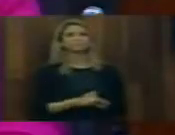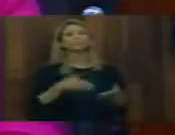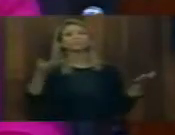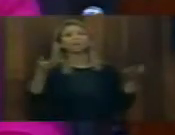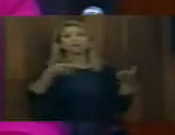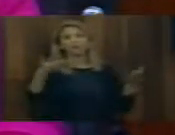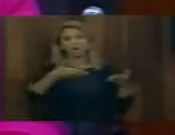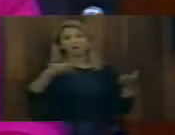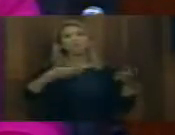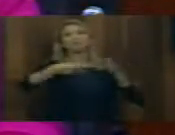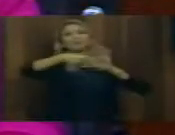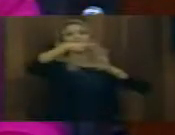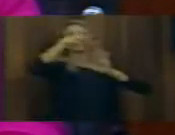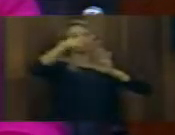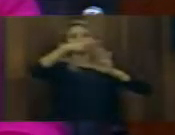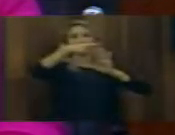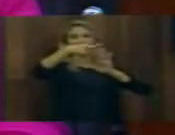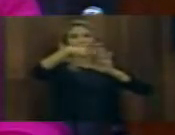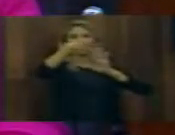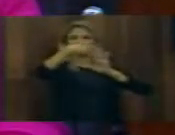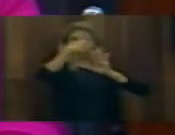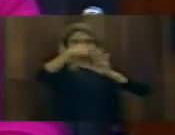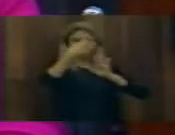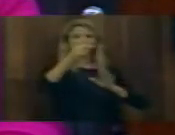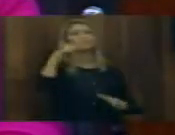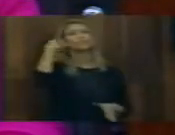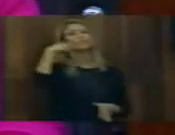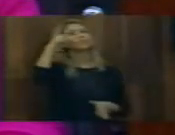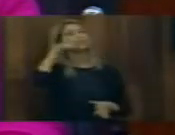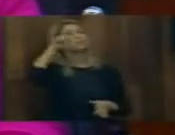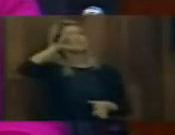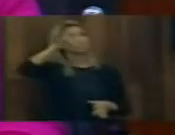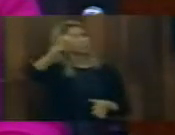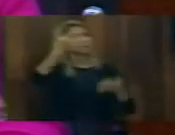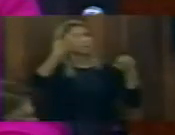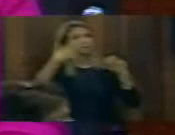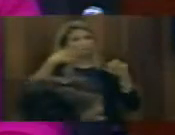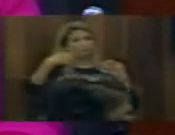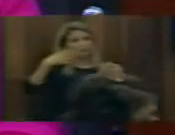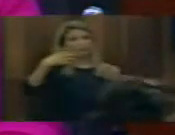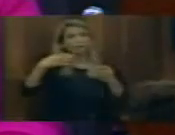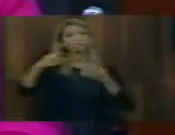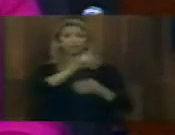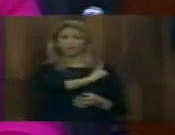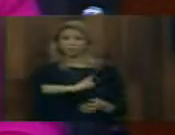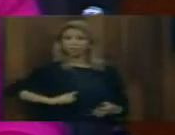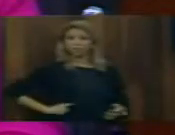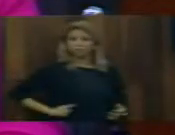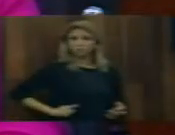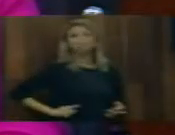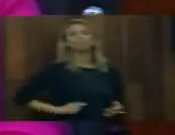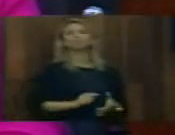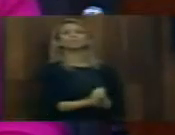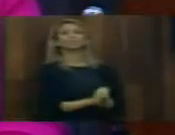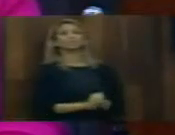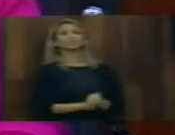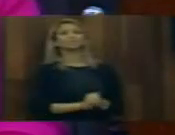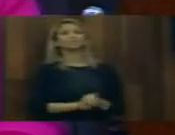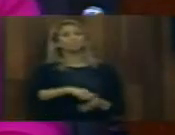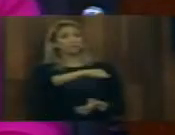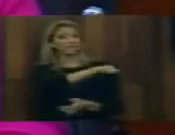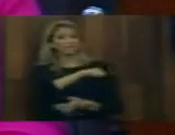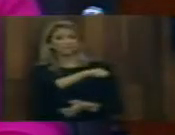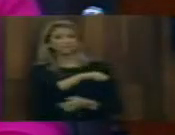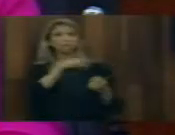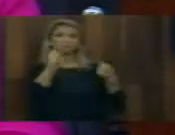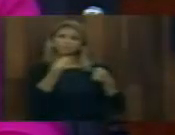0253-2019, Letícia dos Santos Jota, solicita o excelentíssimo senhor governador do estado do Rio de Janeiro, senhor Wilson Witz, a instalação